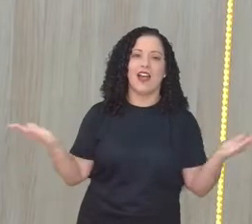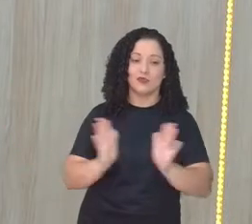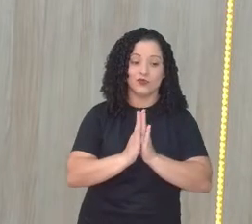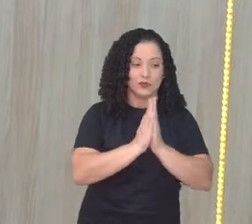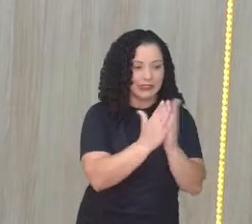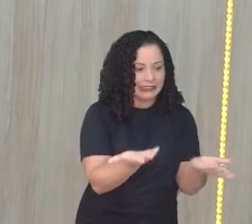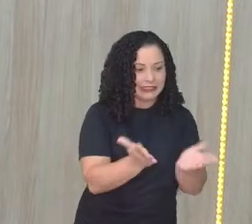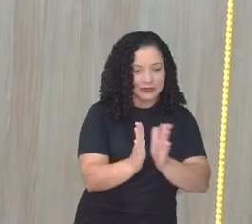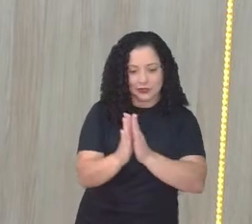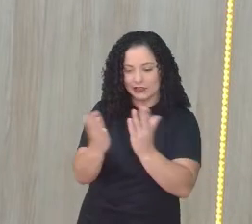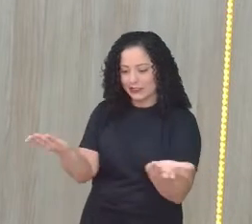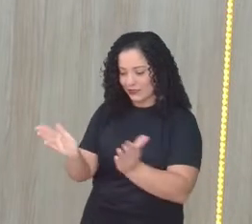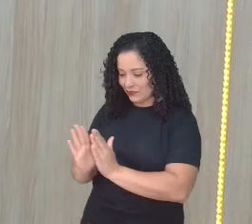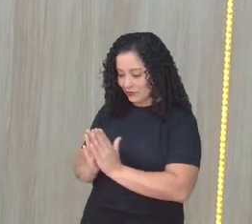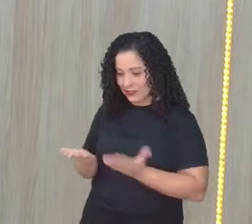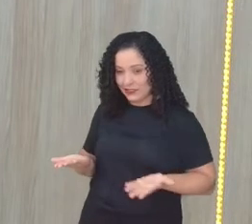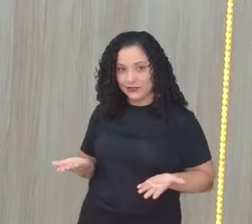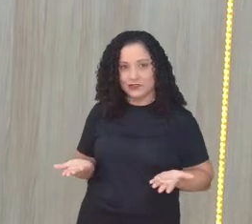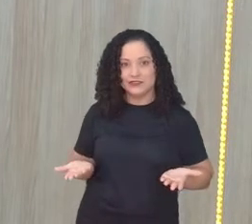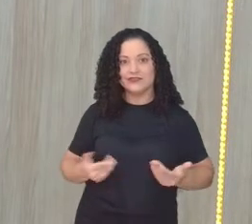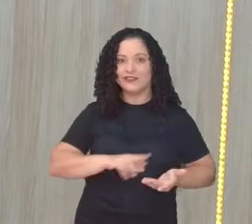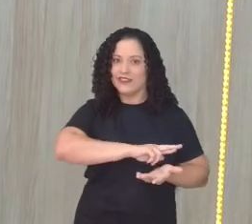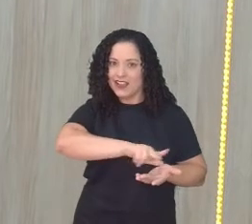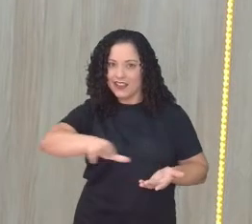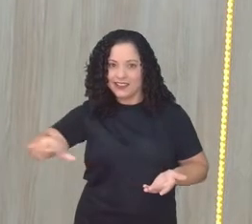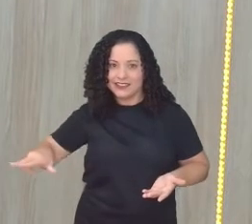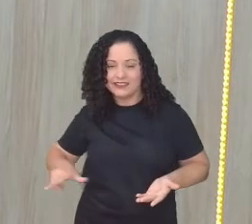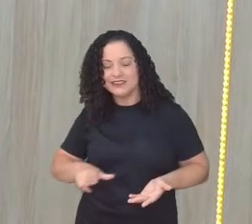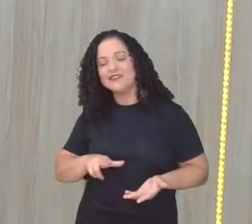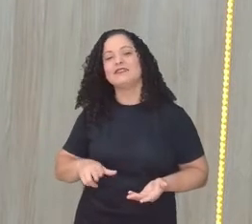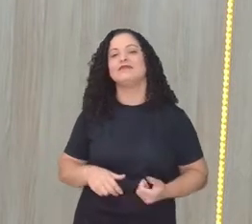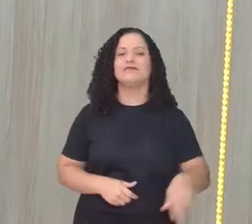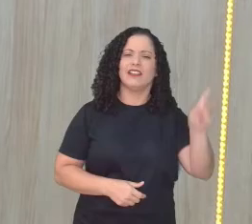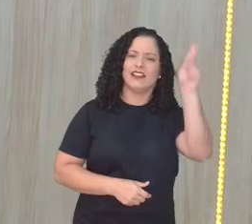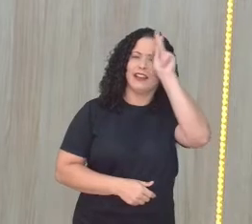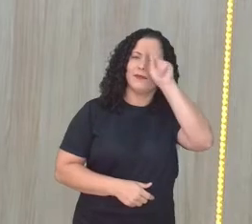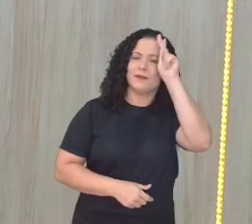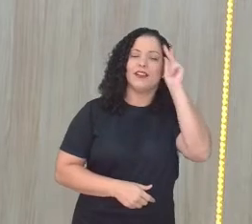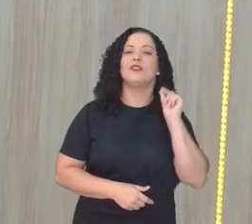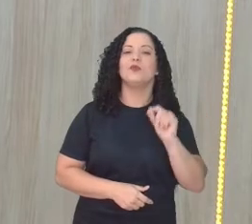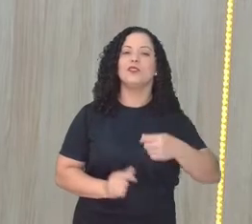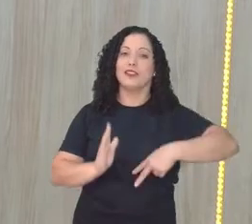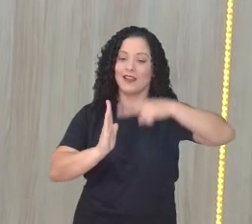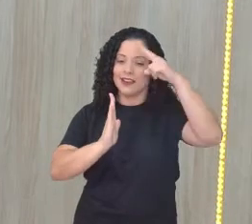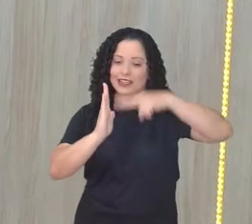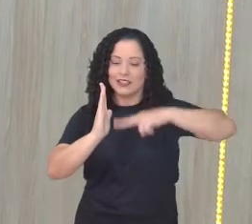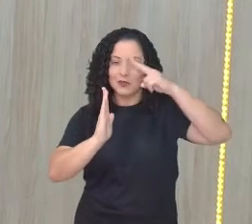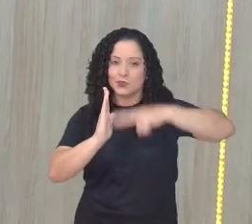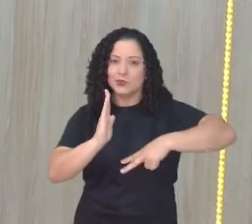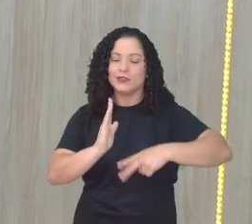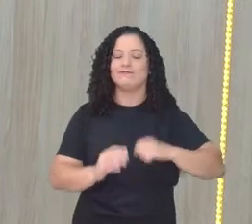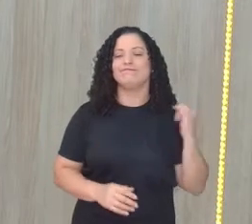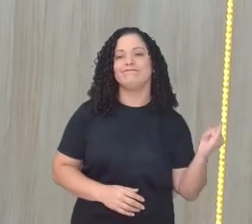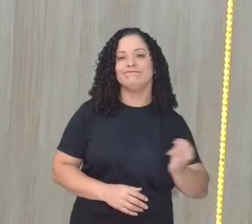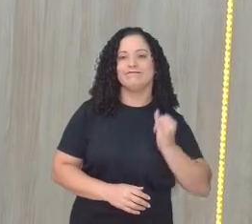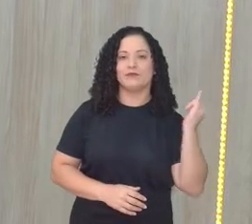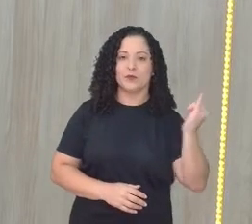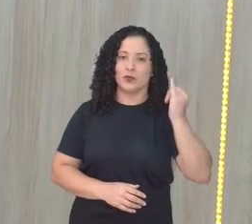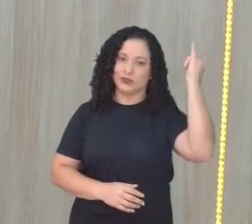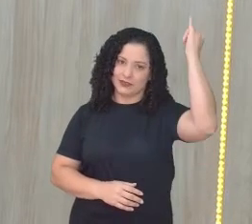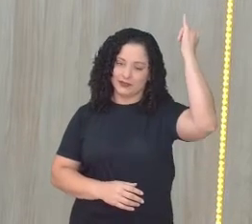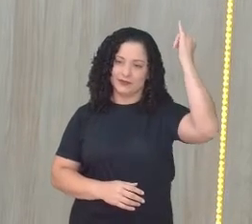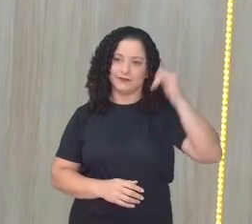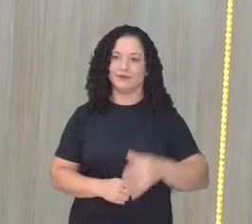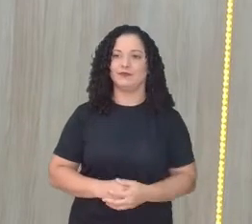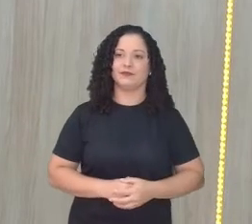muitos livros, lembra, lógico, né, a questão da leitura. A leitura é muito importante.